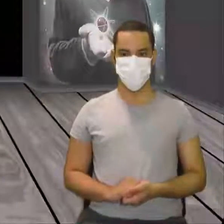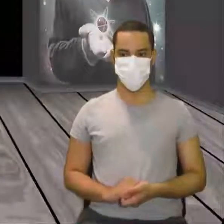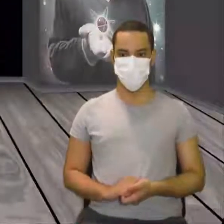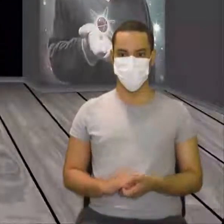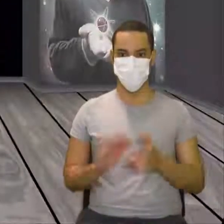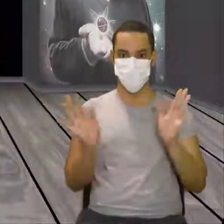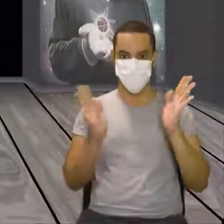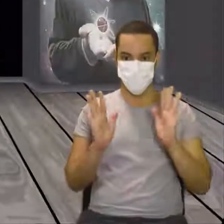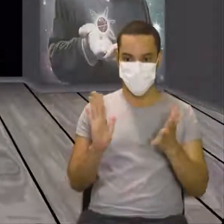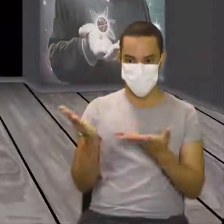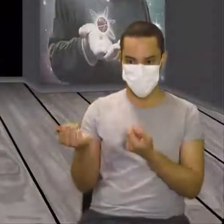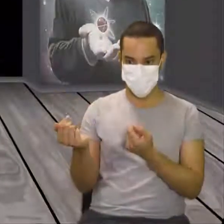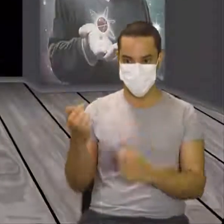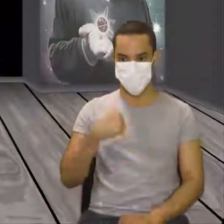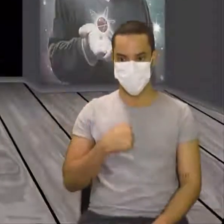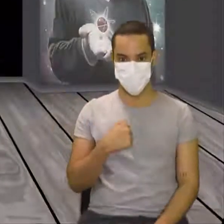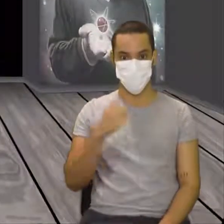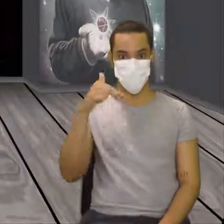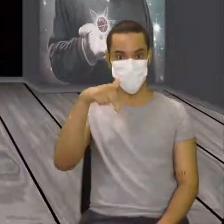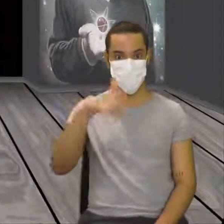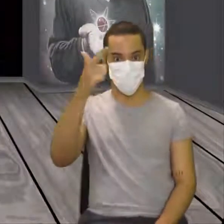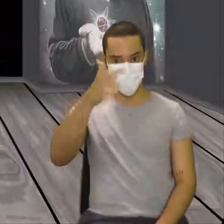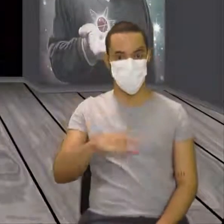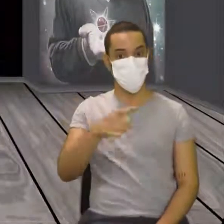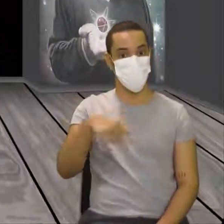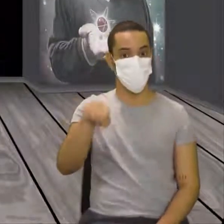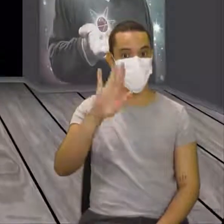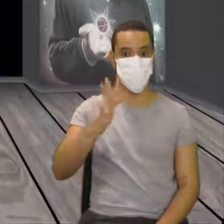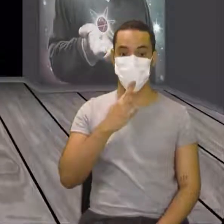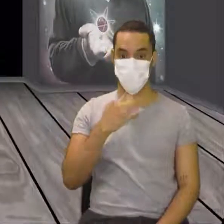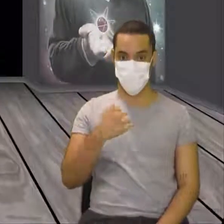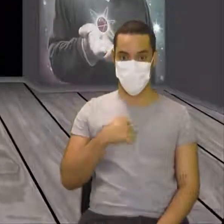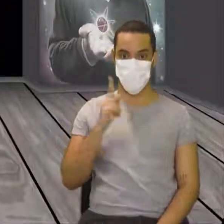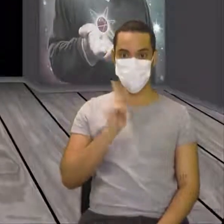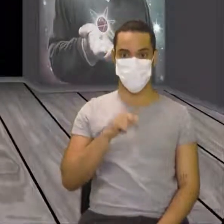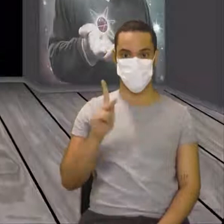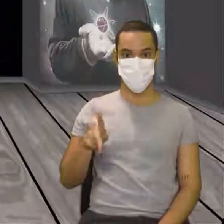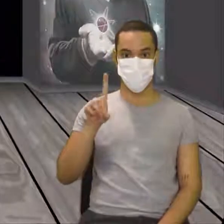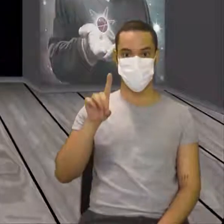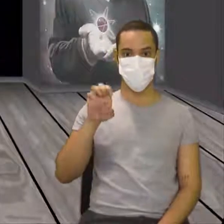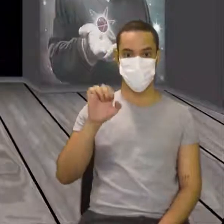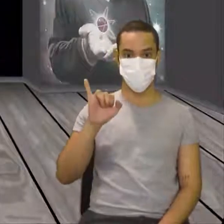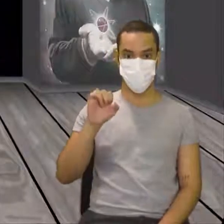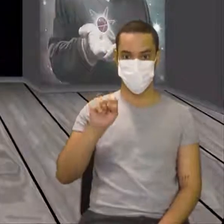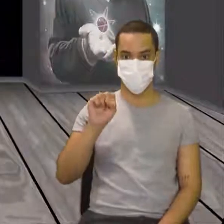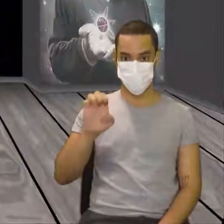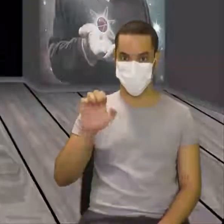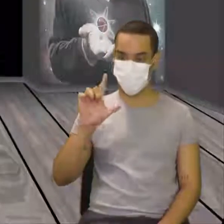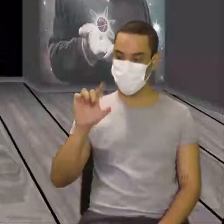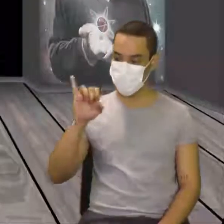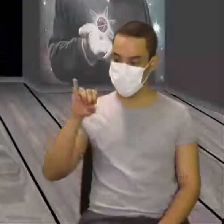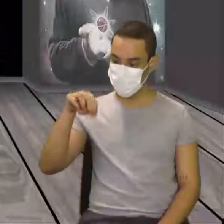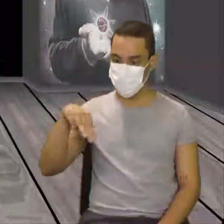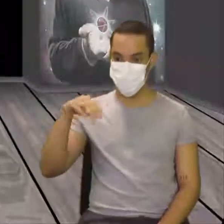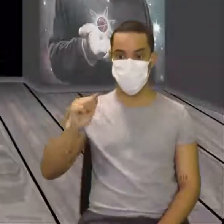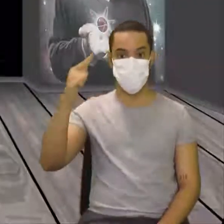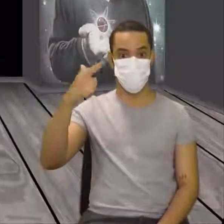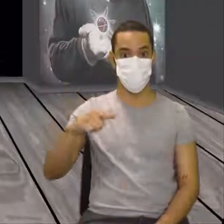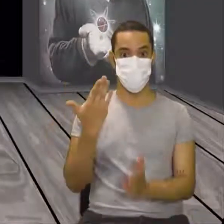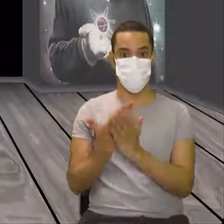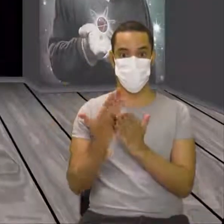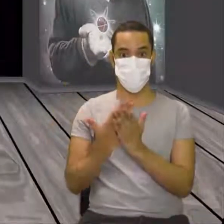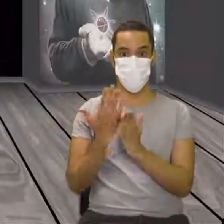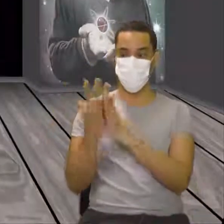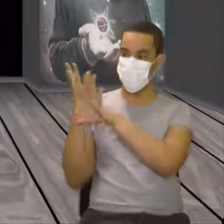Hello, jovens! Olha, eu aqui novamente, como você já conhece, professora Deise Lima, para mais uma aula de revisão geral